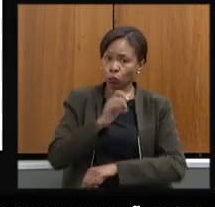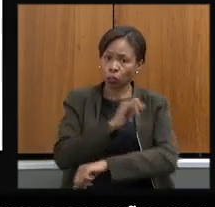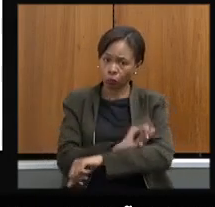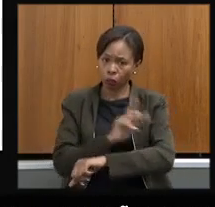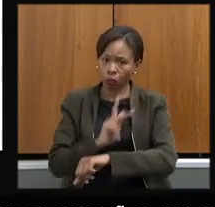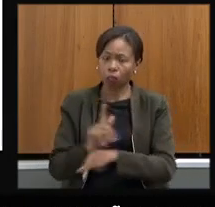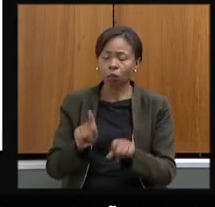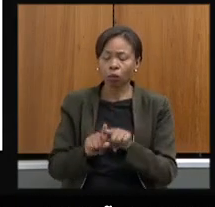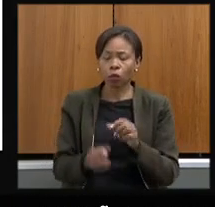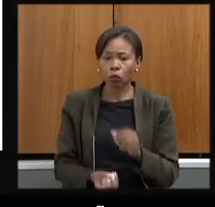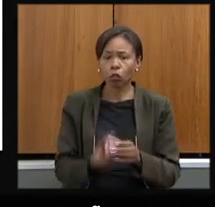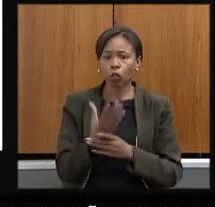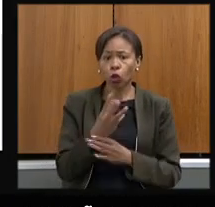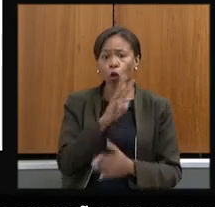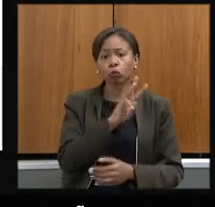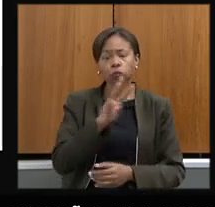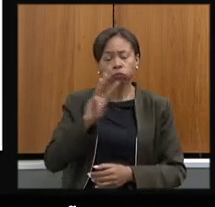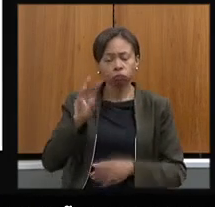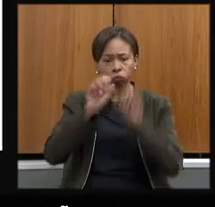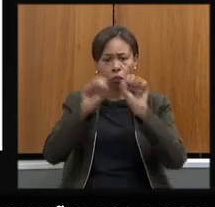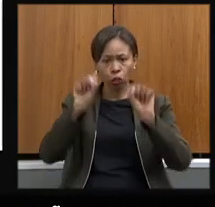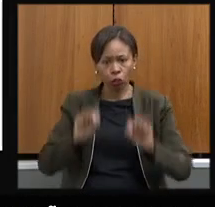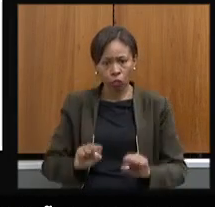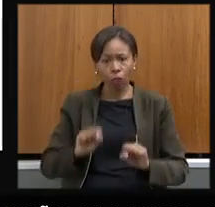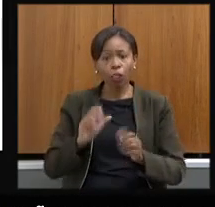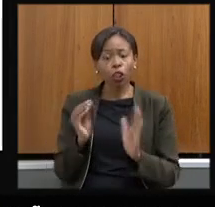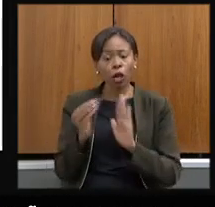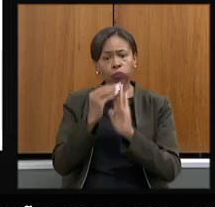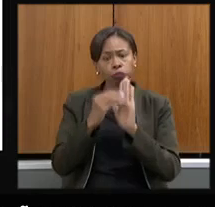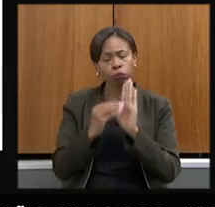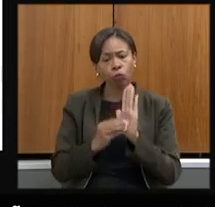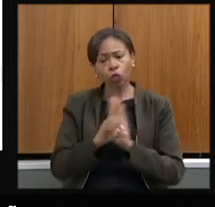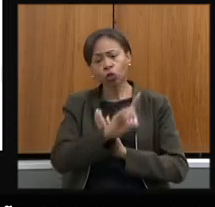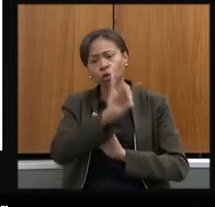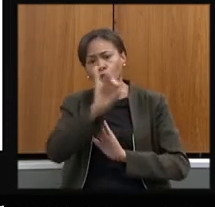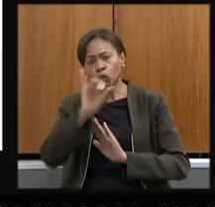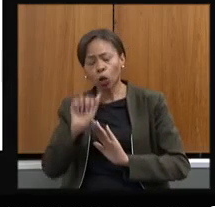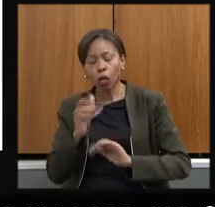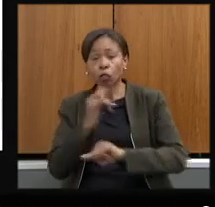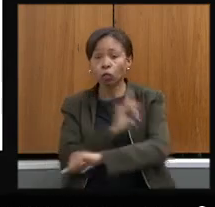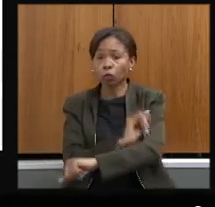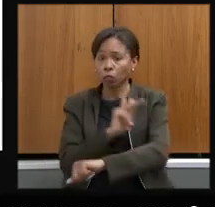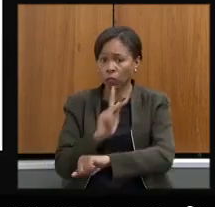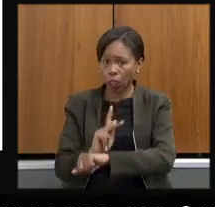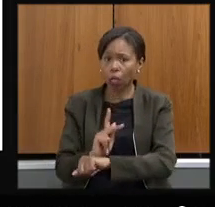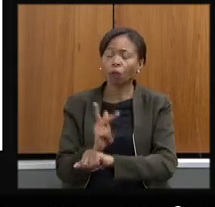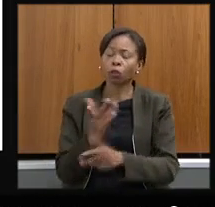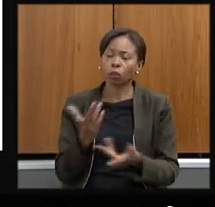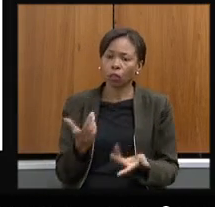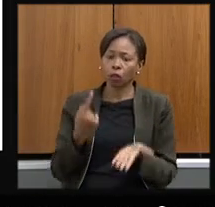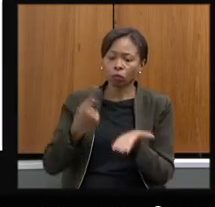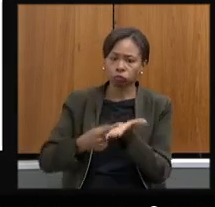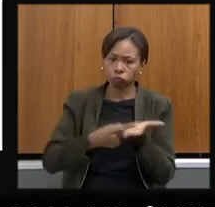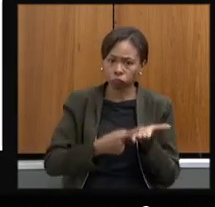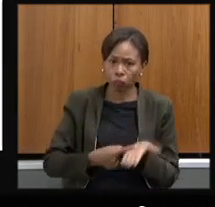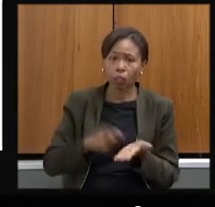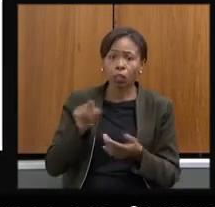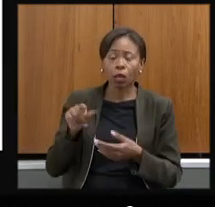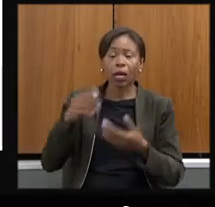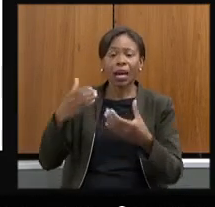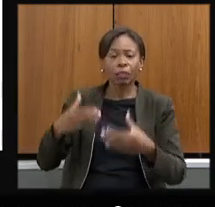implantação do sistema de agendamento online de serviços do Ipsemg EA inauguração de uma sala de atendimento na cidade administrativa